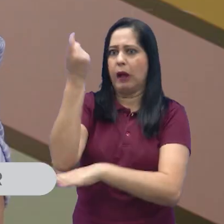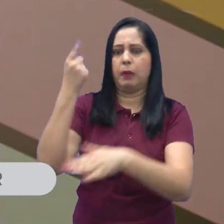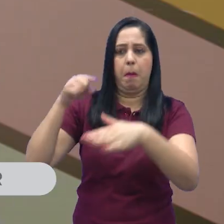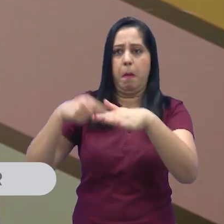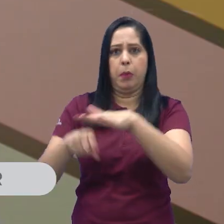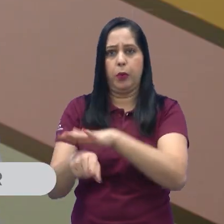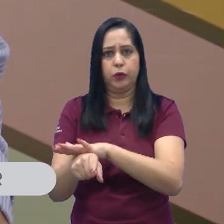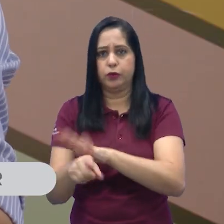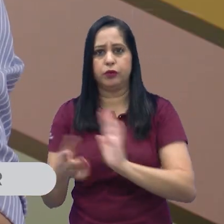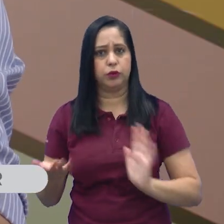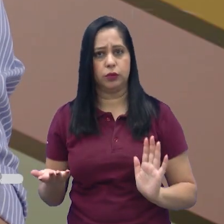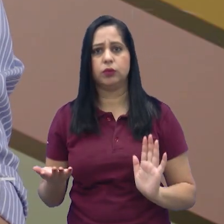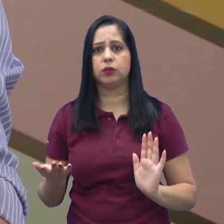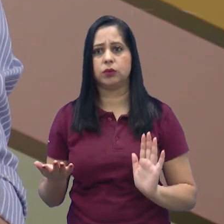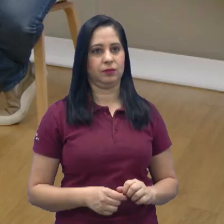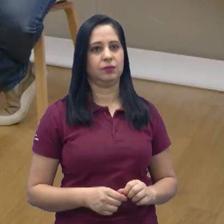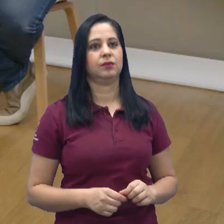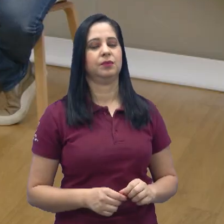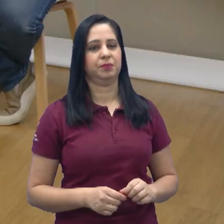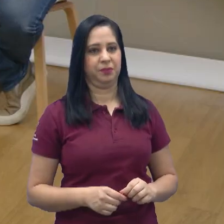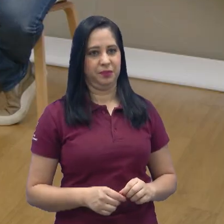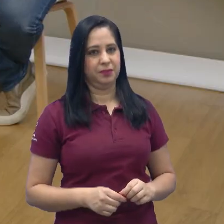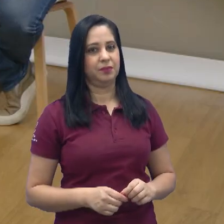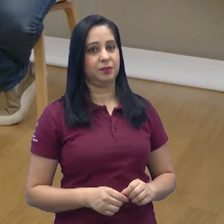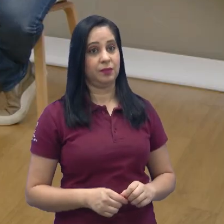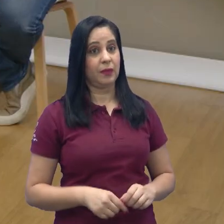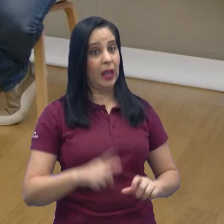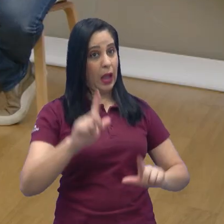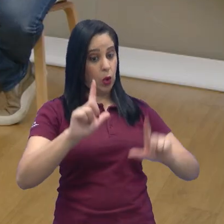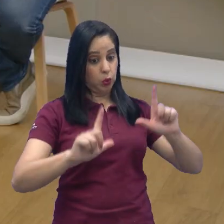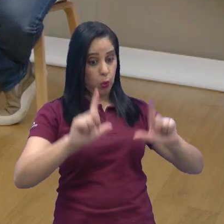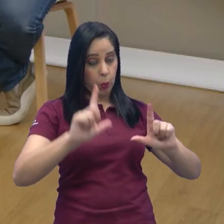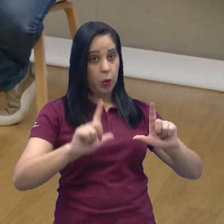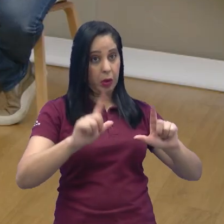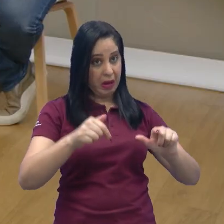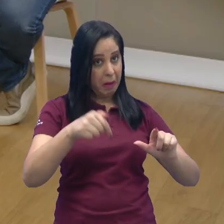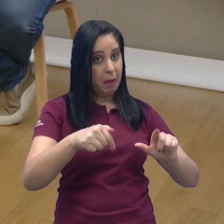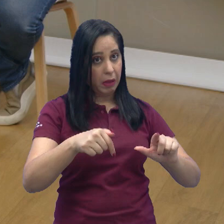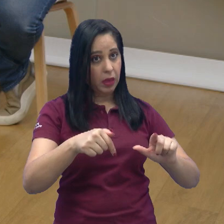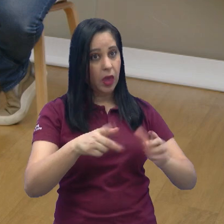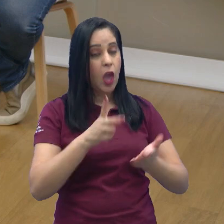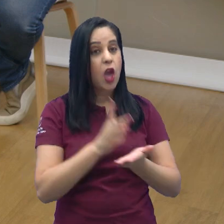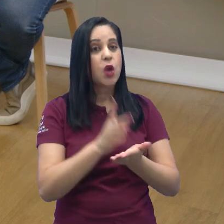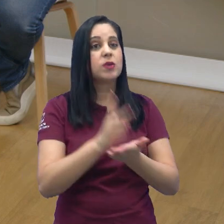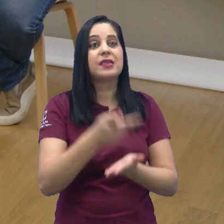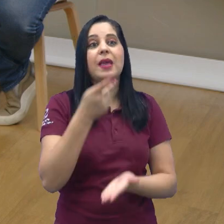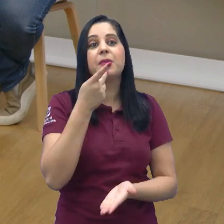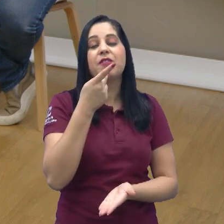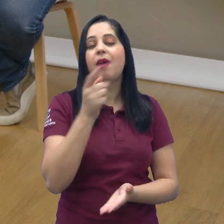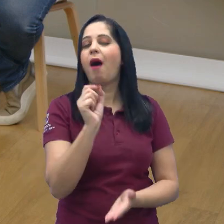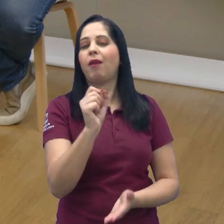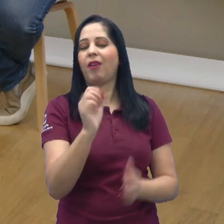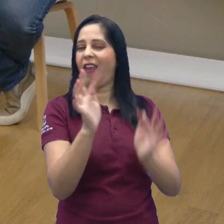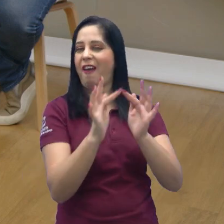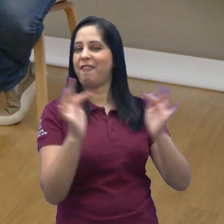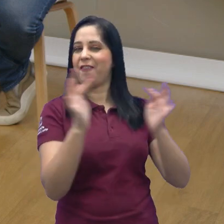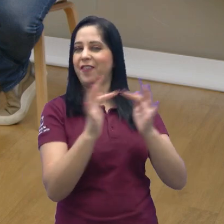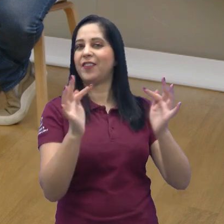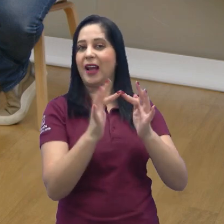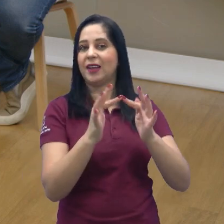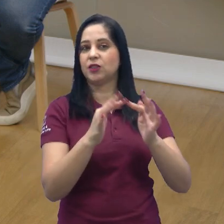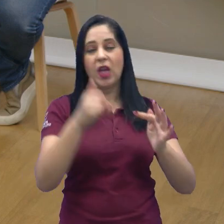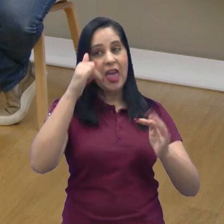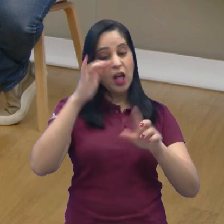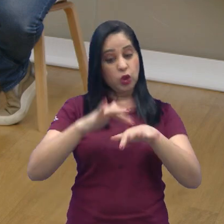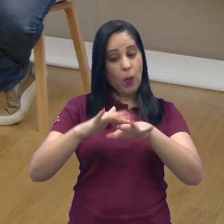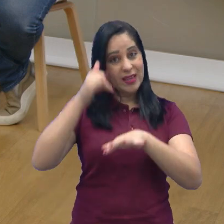grave para procurar ajuda. Claro. Inclusive, um assunto que a gente fala muito aqui no De Bem Com Você, uma frase, né, que já é nossa aqui: prevenir